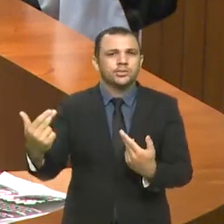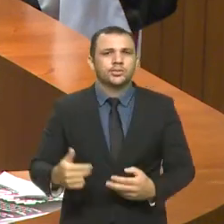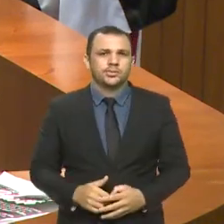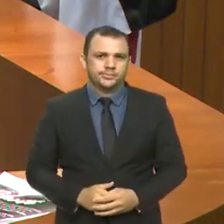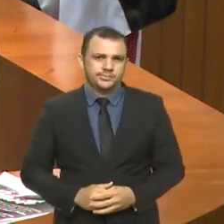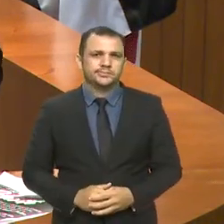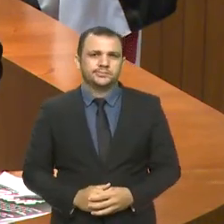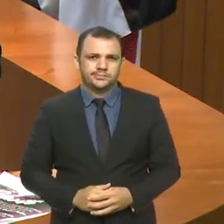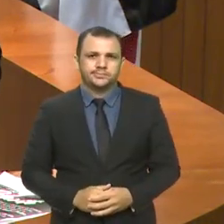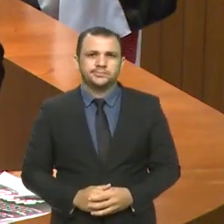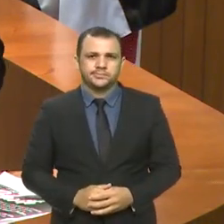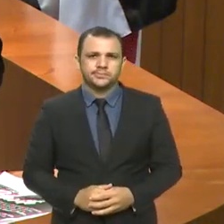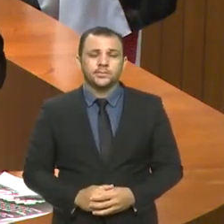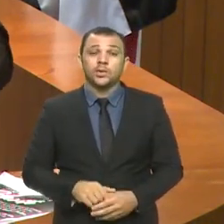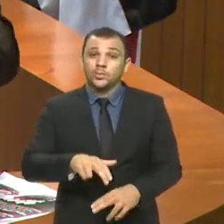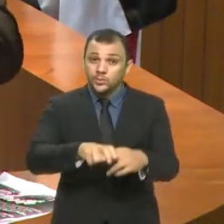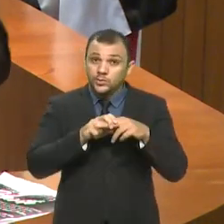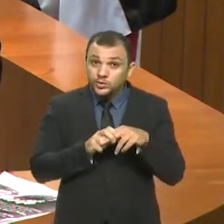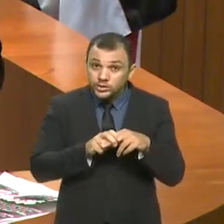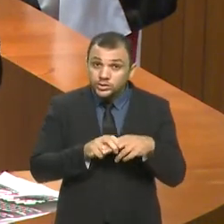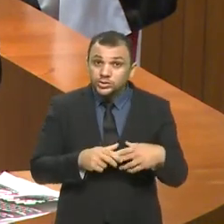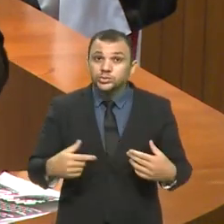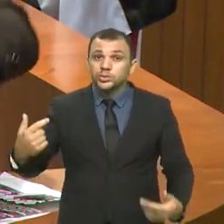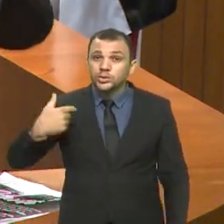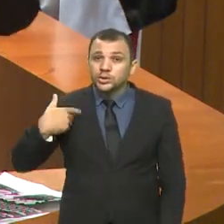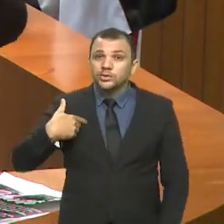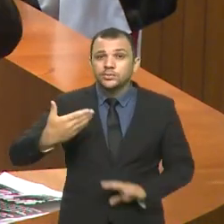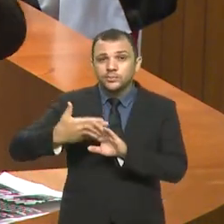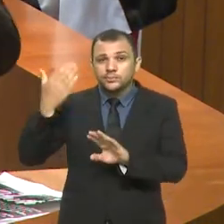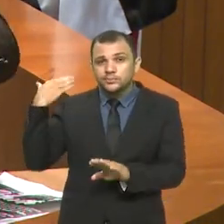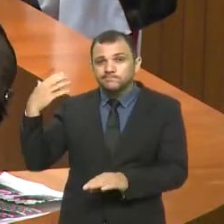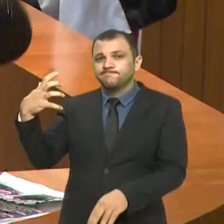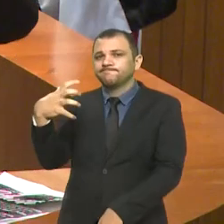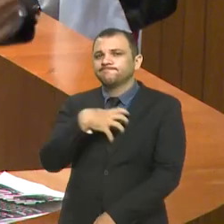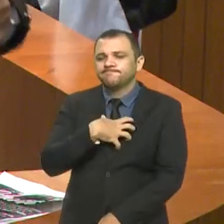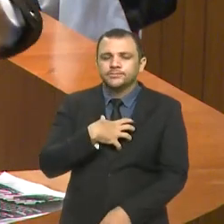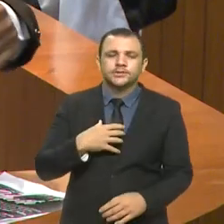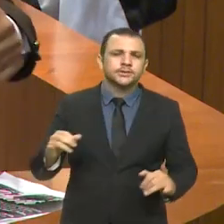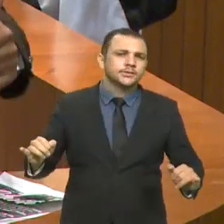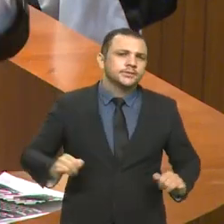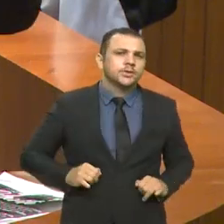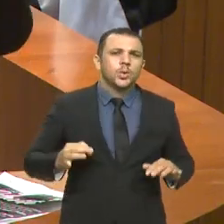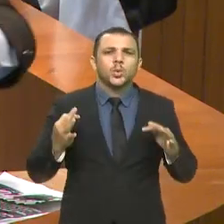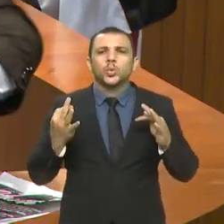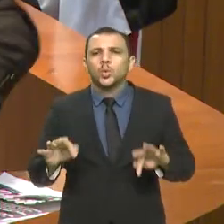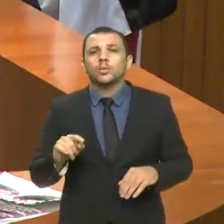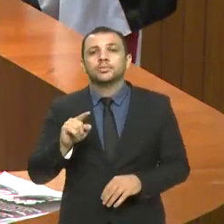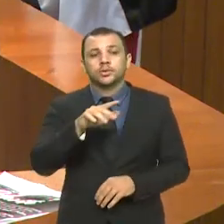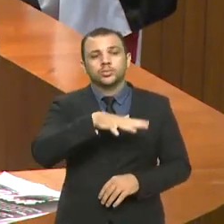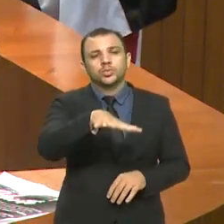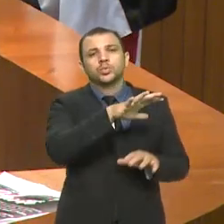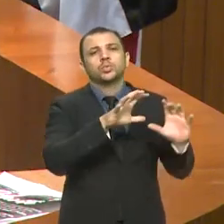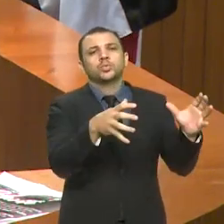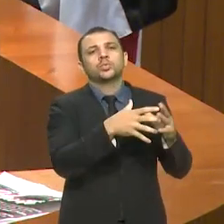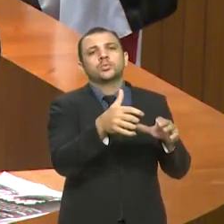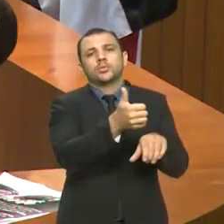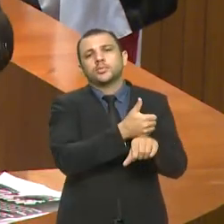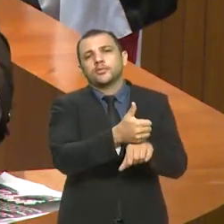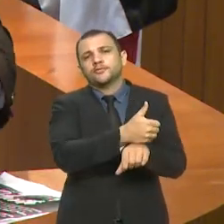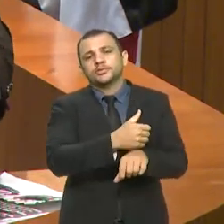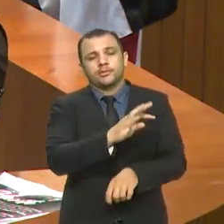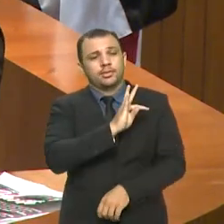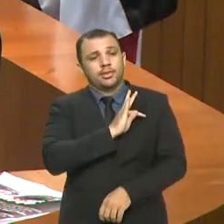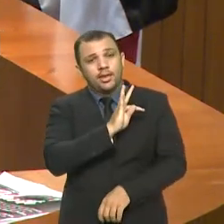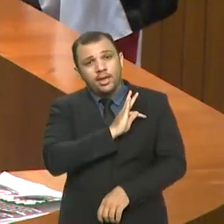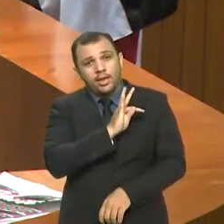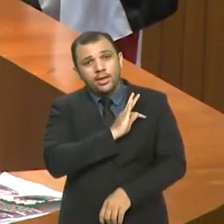por isso que eu tenho sentido, nos últimos dias, a dor e o sofrimento de técnico de enfermagem, de enfermeiro, de